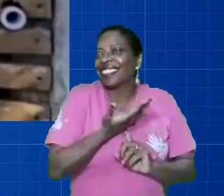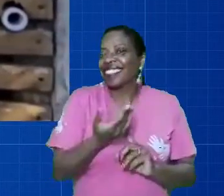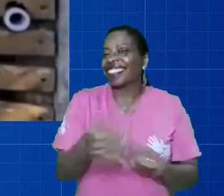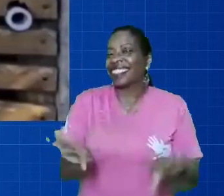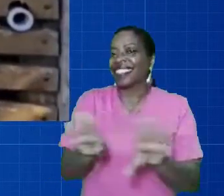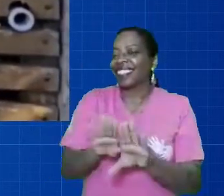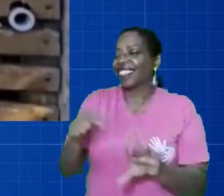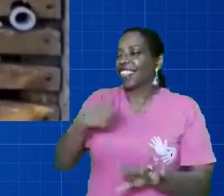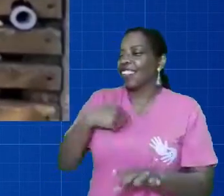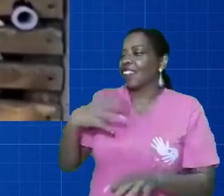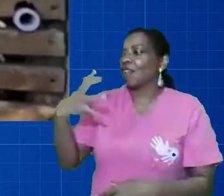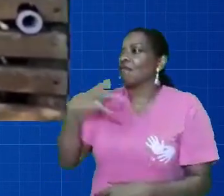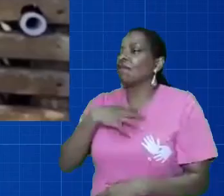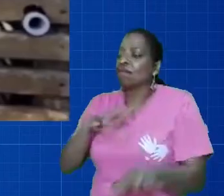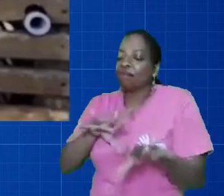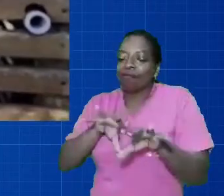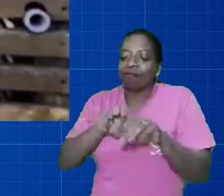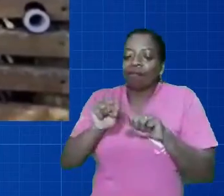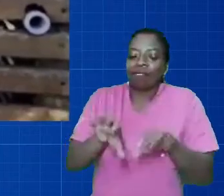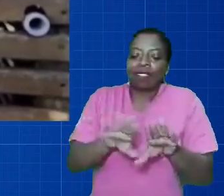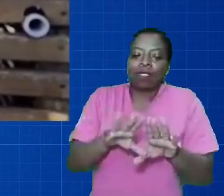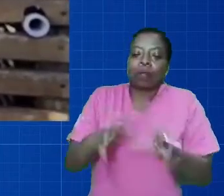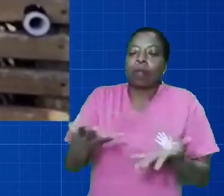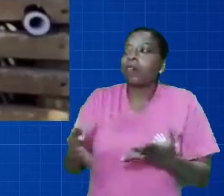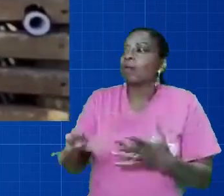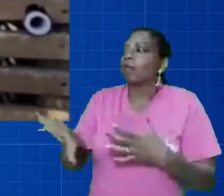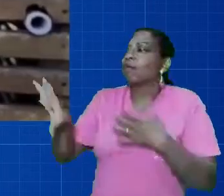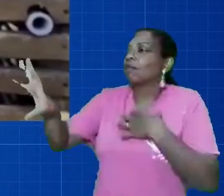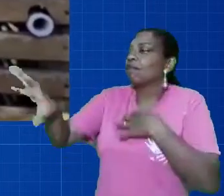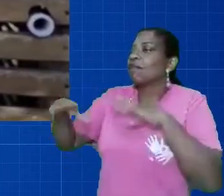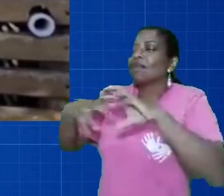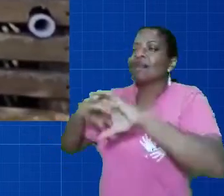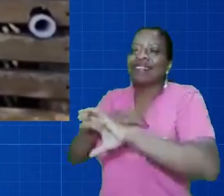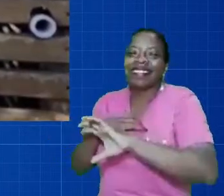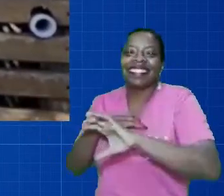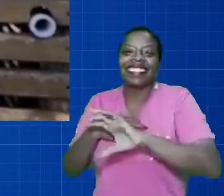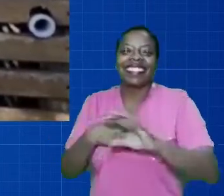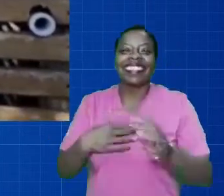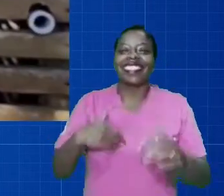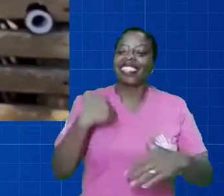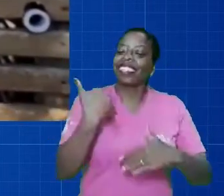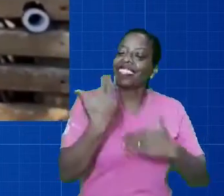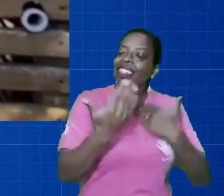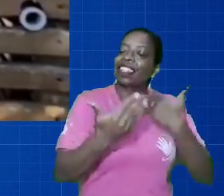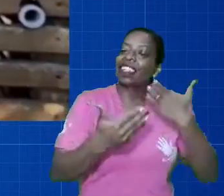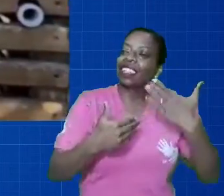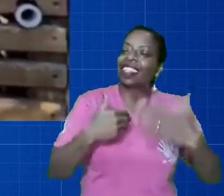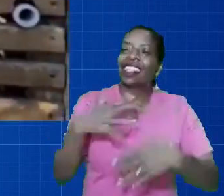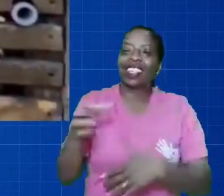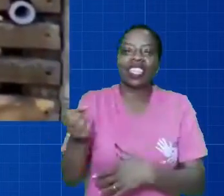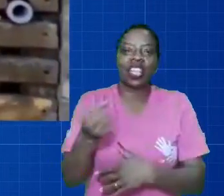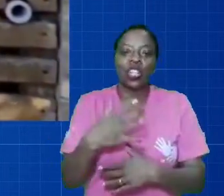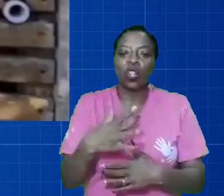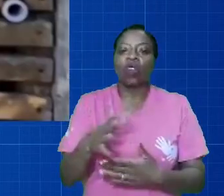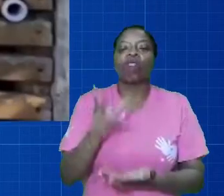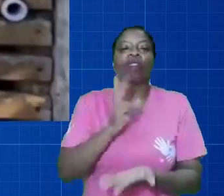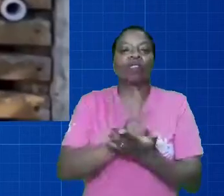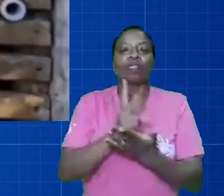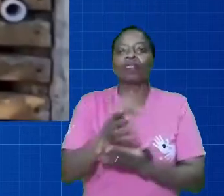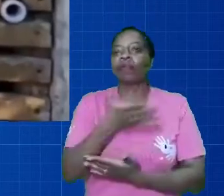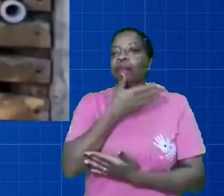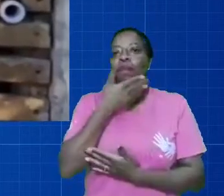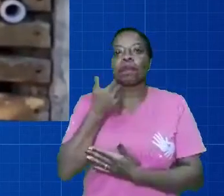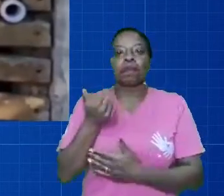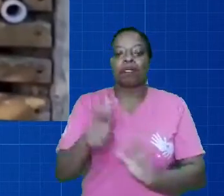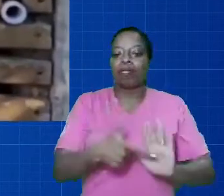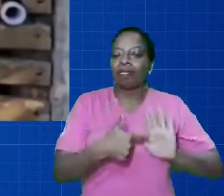refaz e refaz e renova e traz e apresenta para os nossos alunos esse olhar, para que eles também desenvolvam